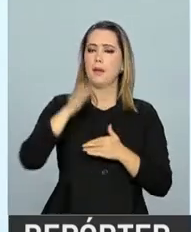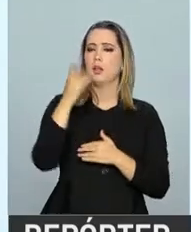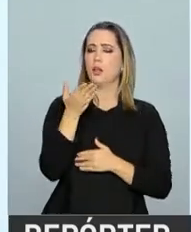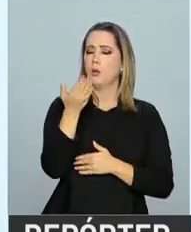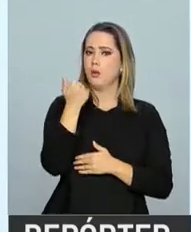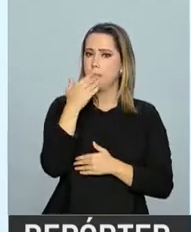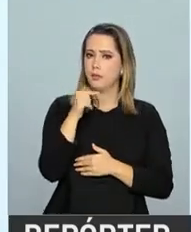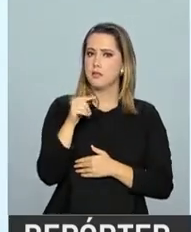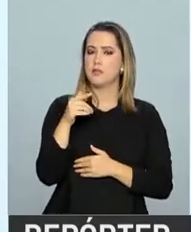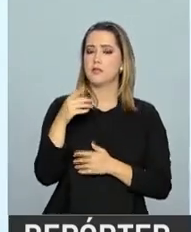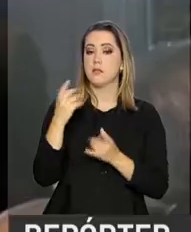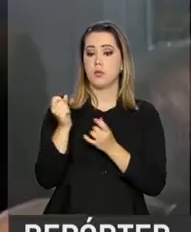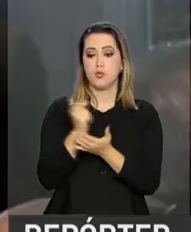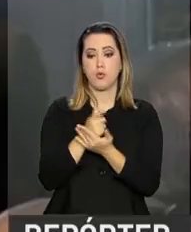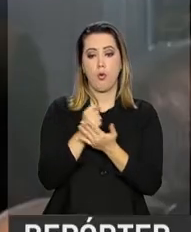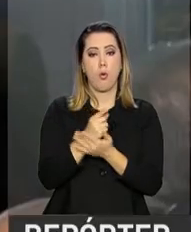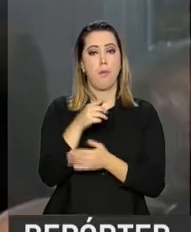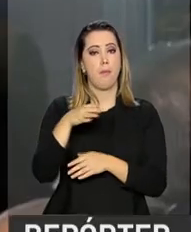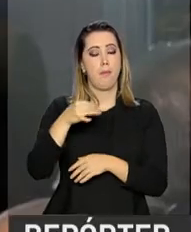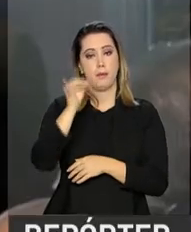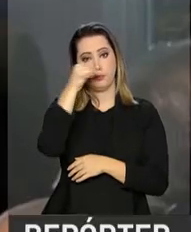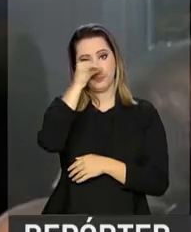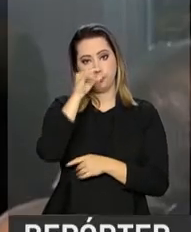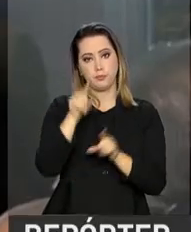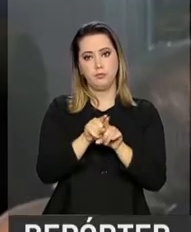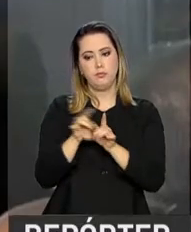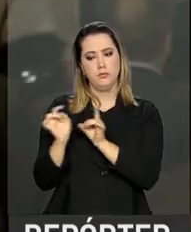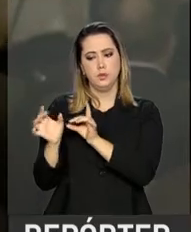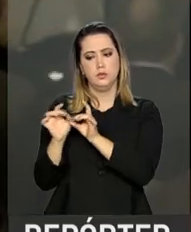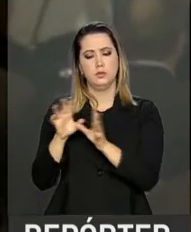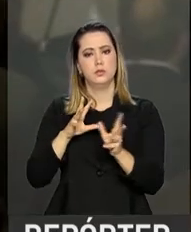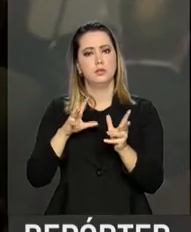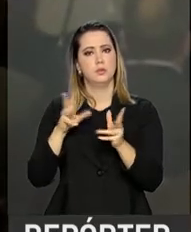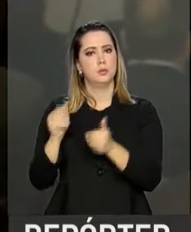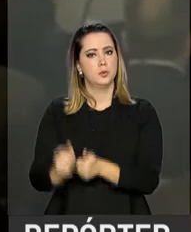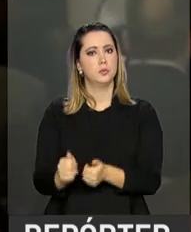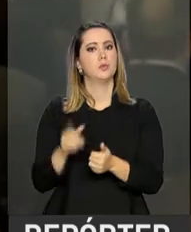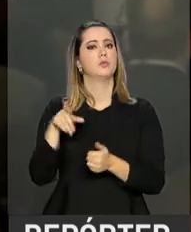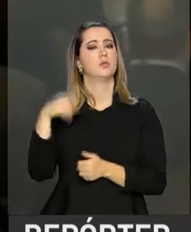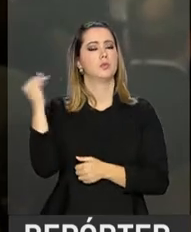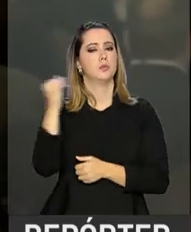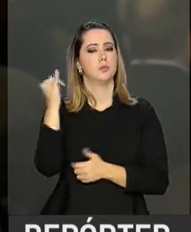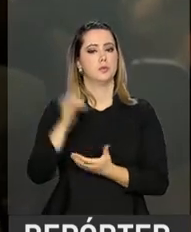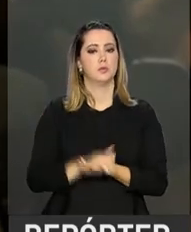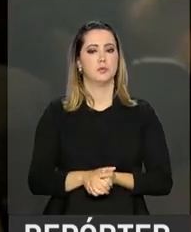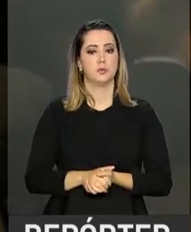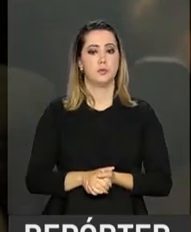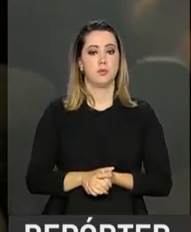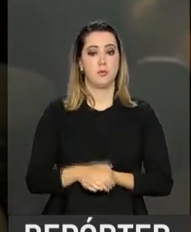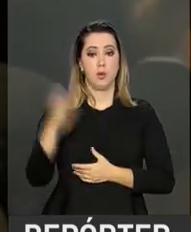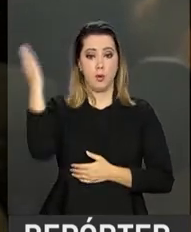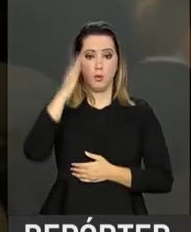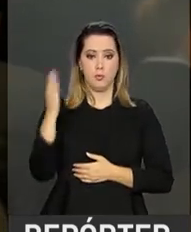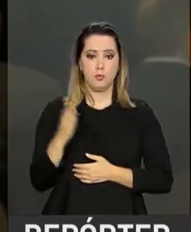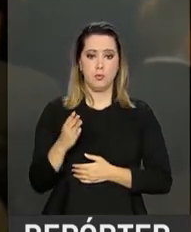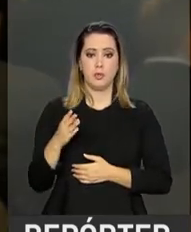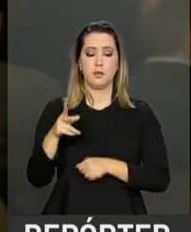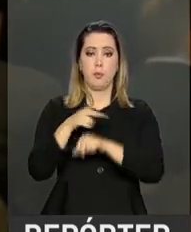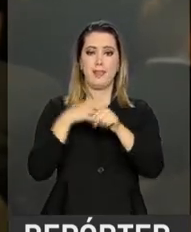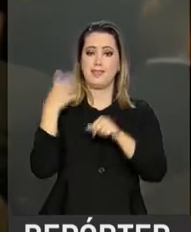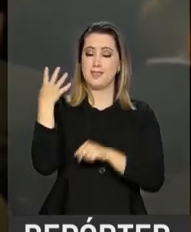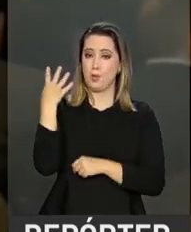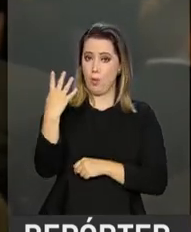consumo interno é fundamental ampliar as vendas para o exterior o brasil é o quarto maior produtor de dois tipos de proteína